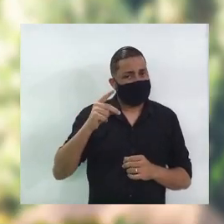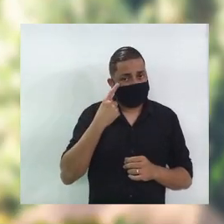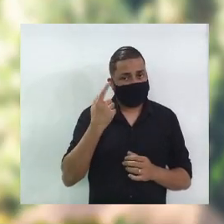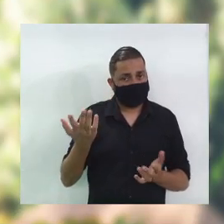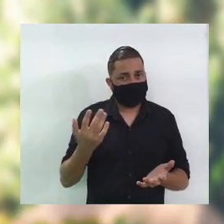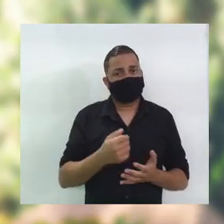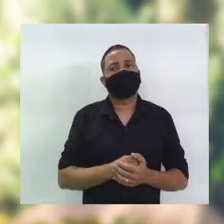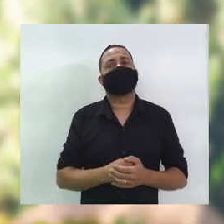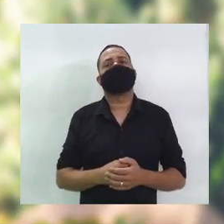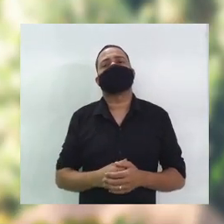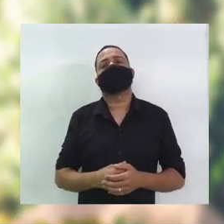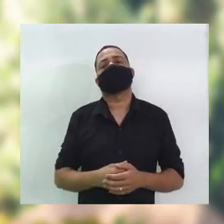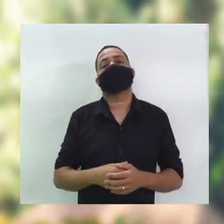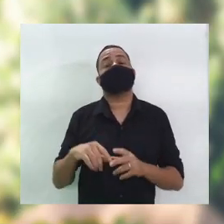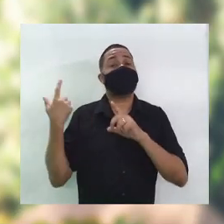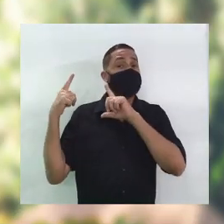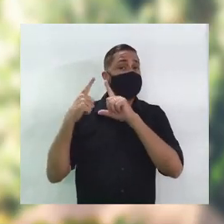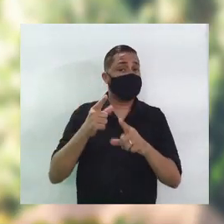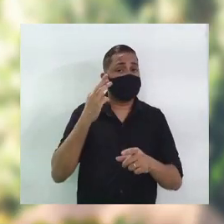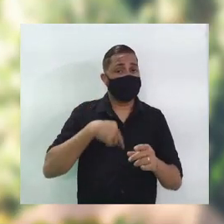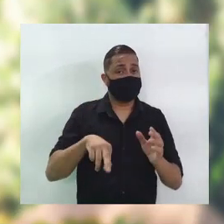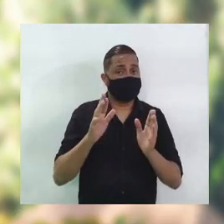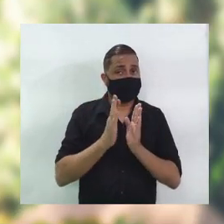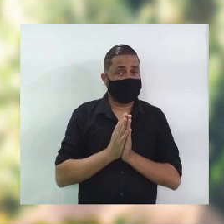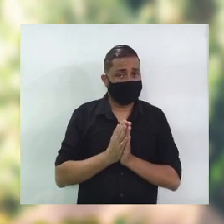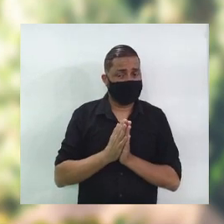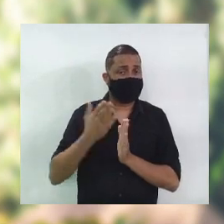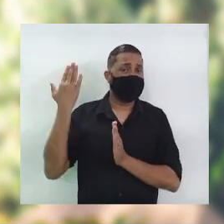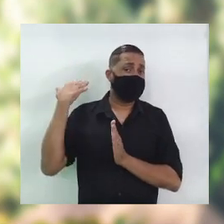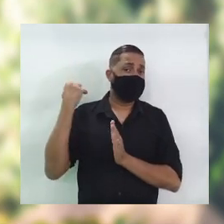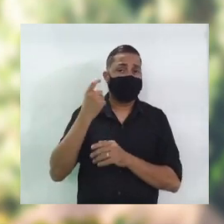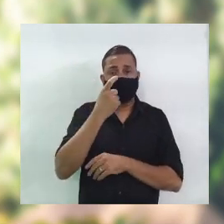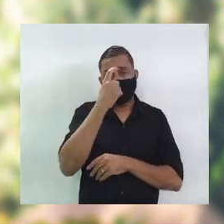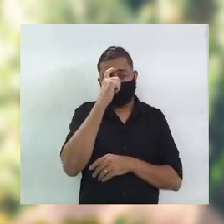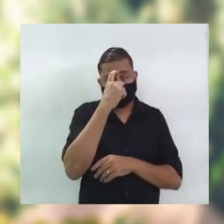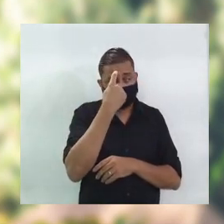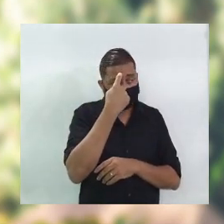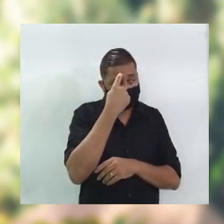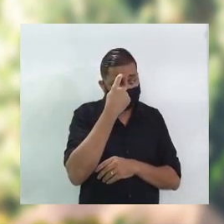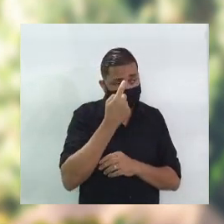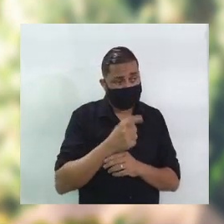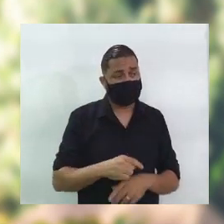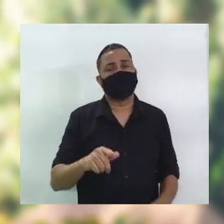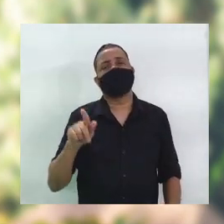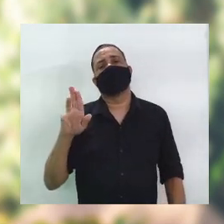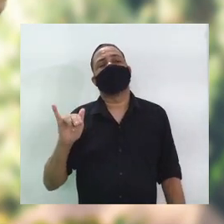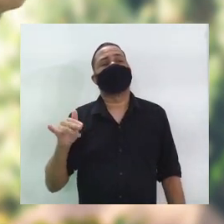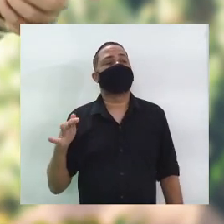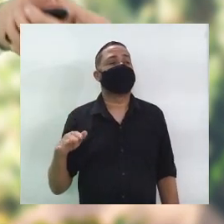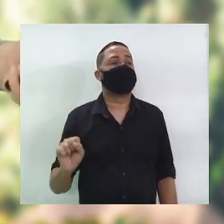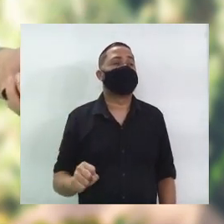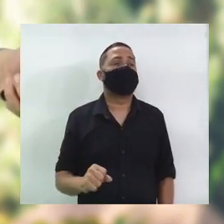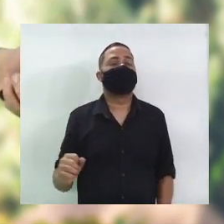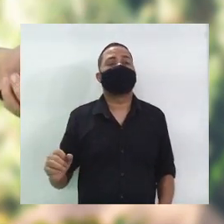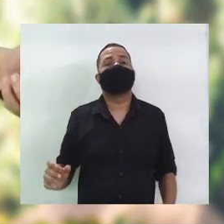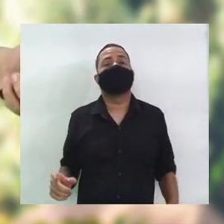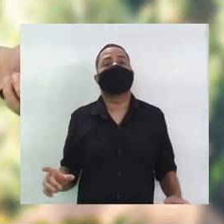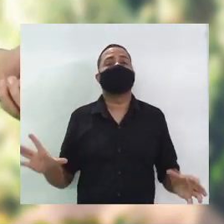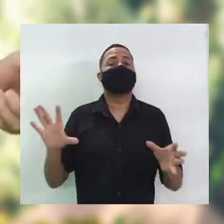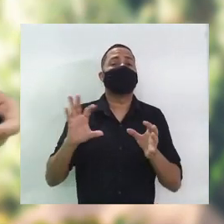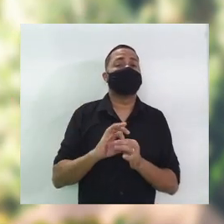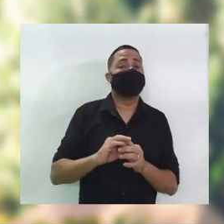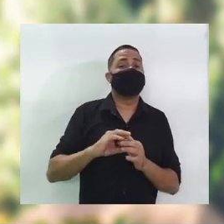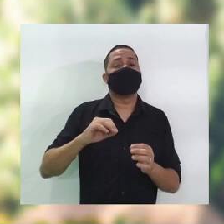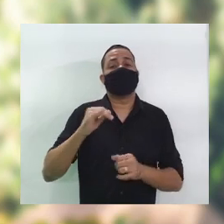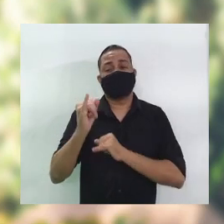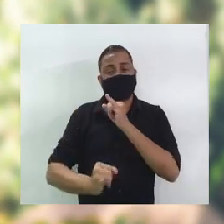vimos. O quê? Uma tradição religiosa que veio lá da Índia. Há gurus, há associação